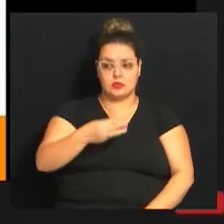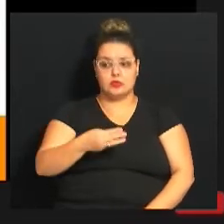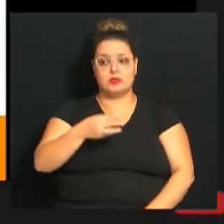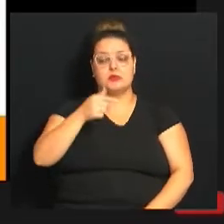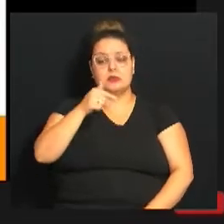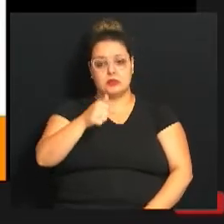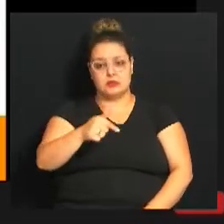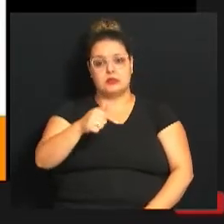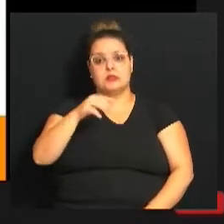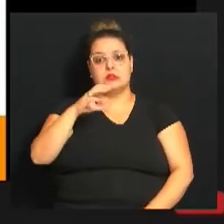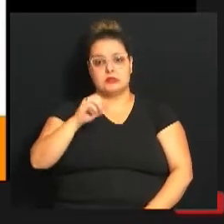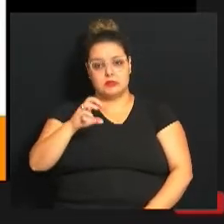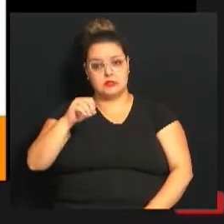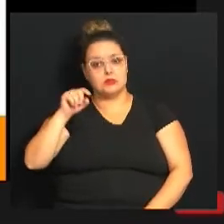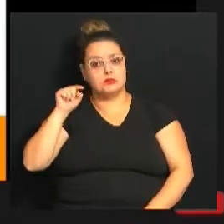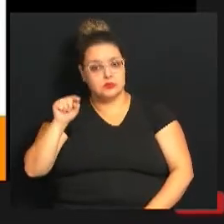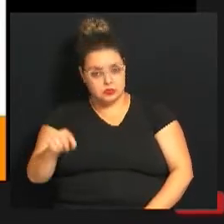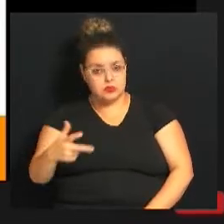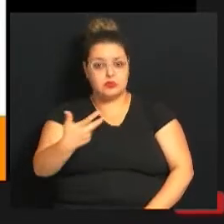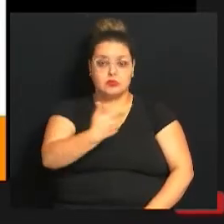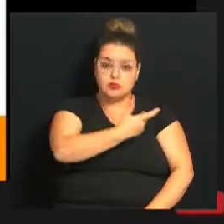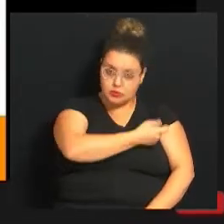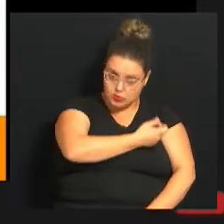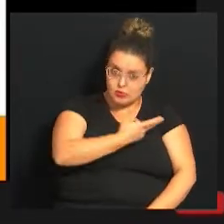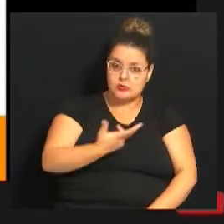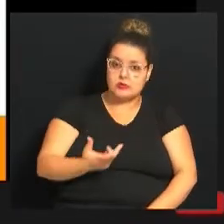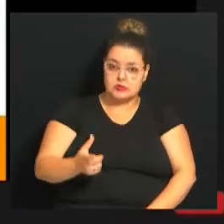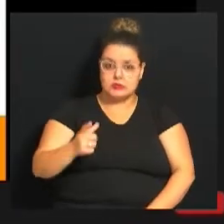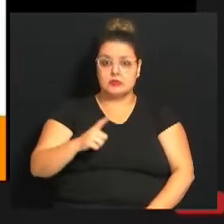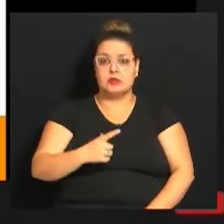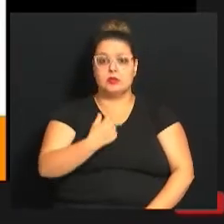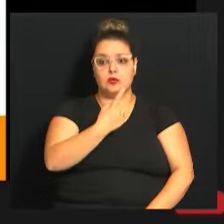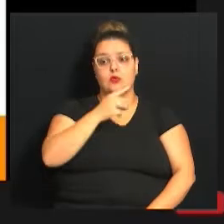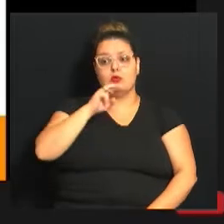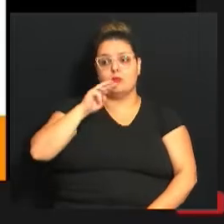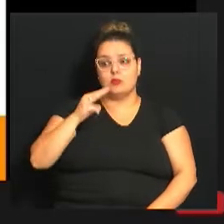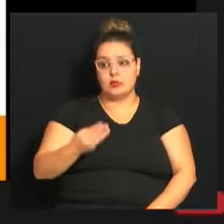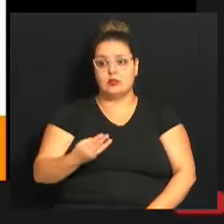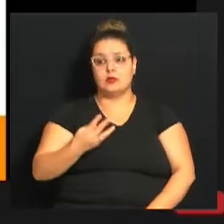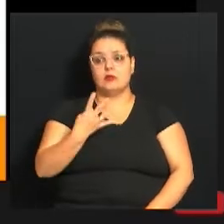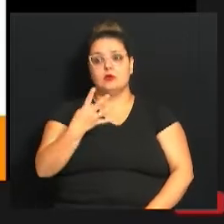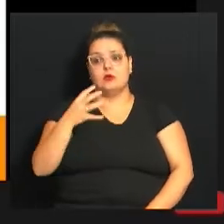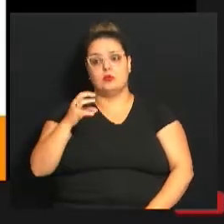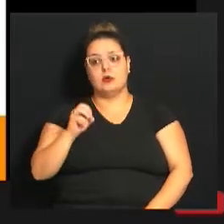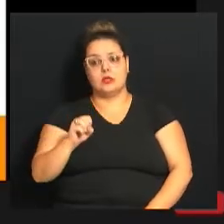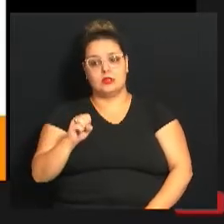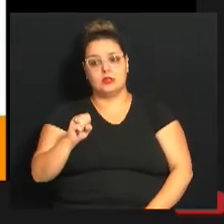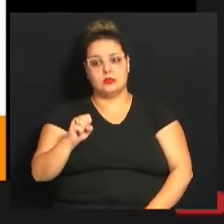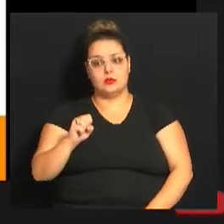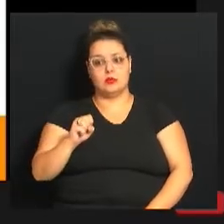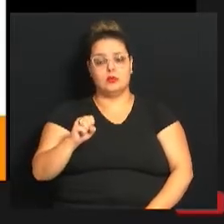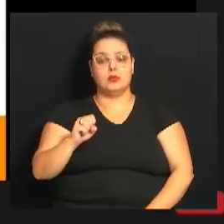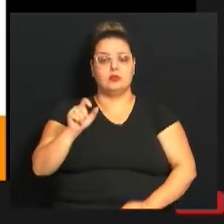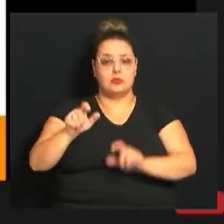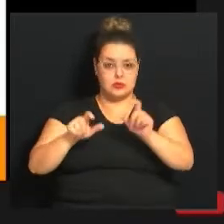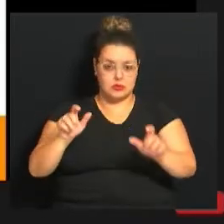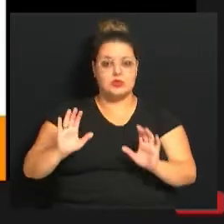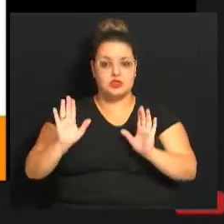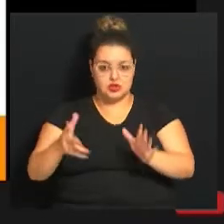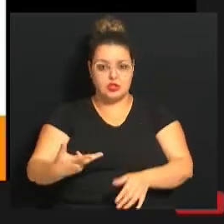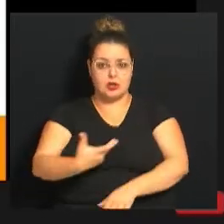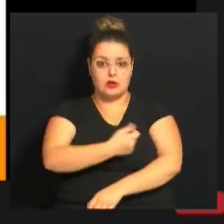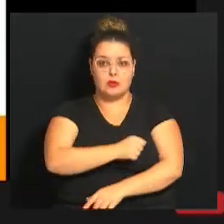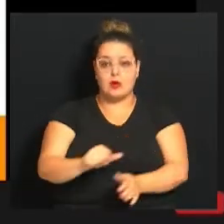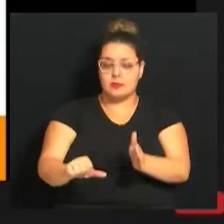2.700.000 doses de vacinas. A gente tem 1.048.000 pessoas, um pouco mais, que estão imunizadas com a primeira